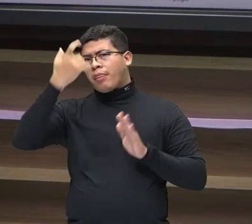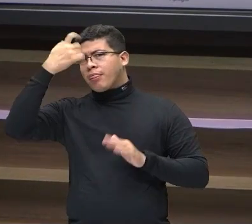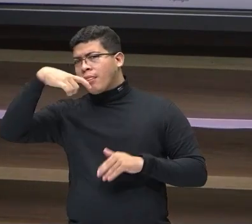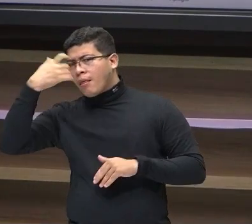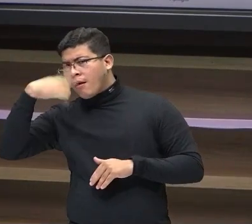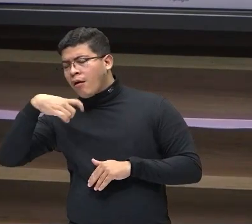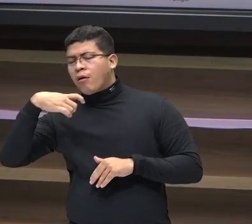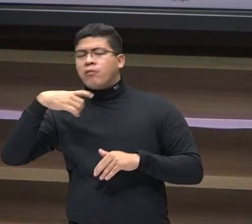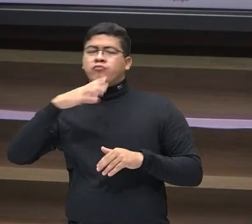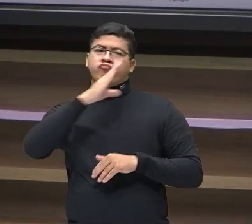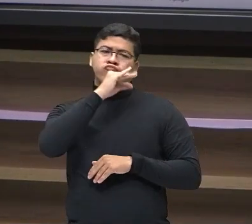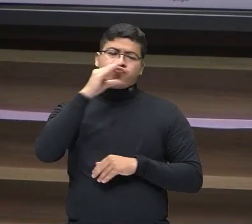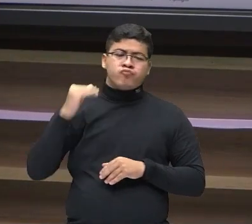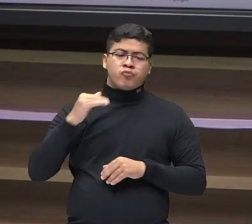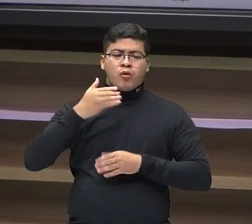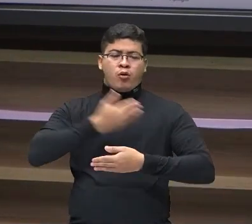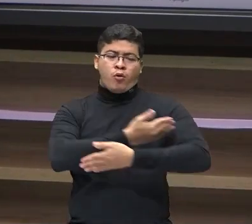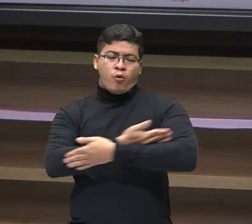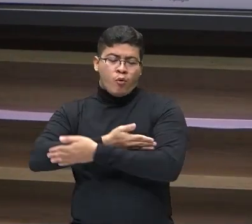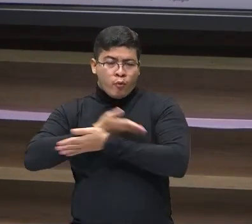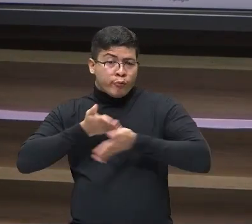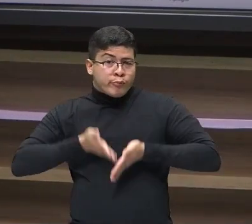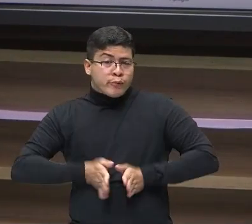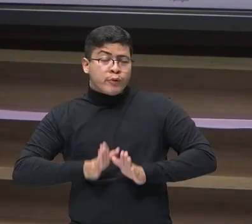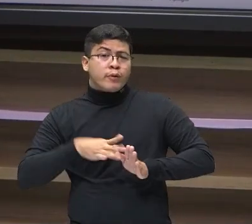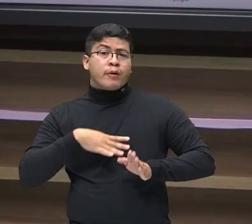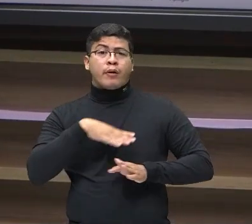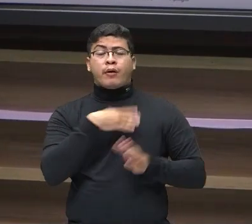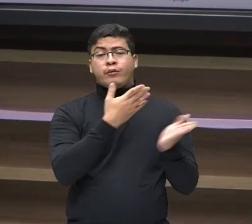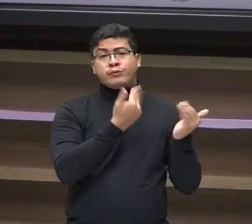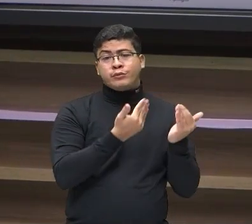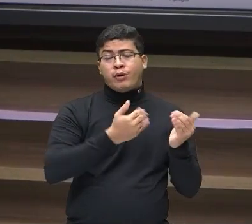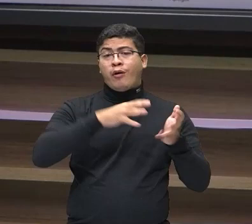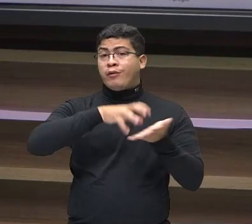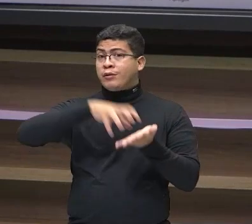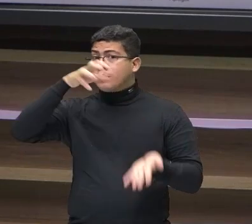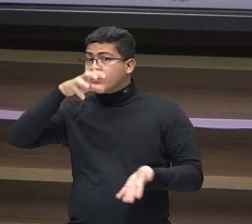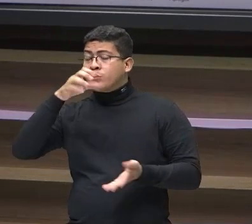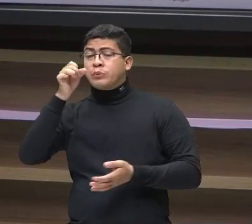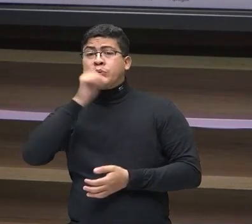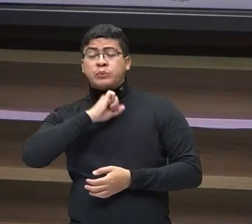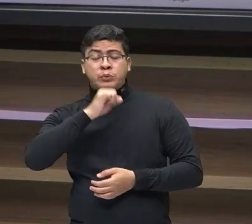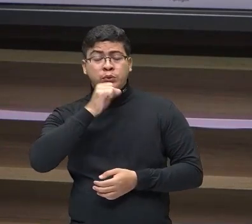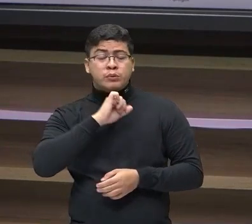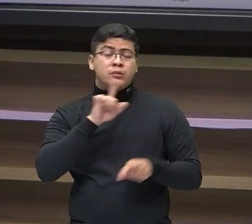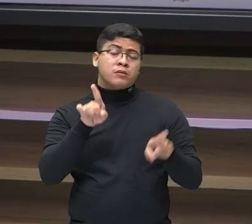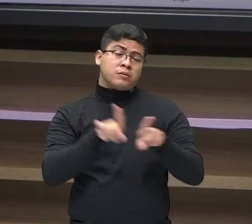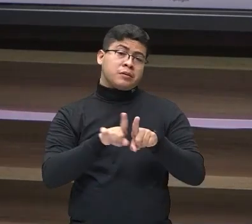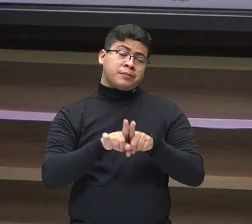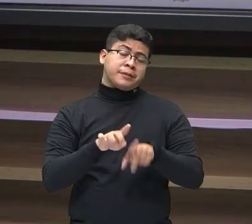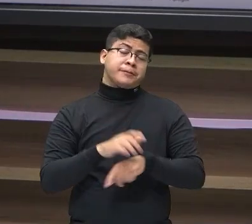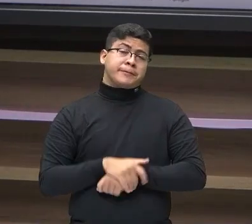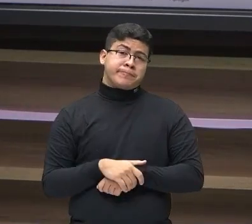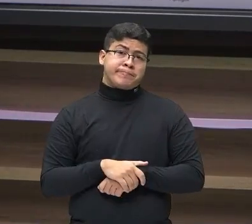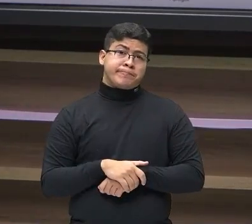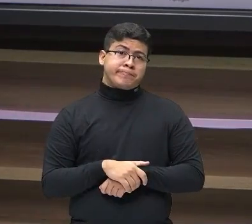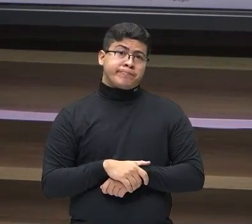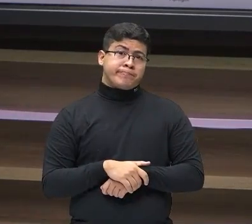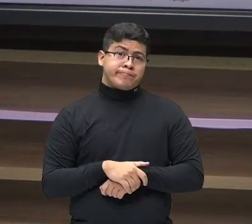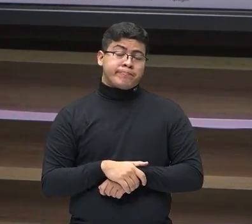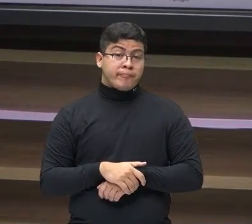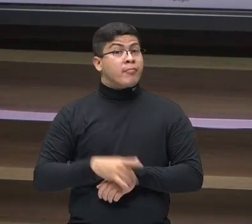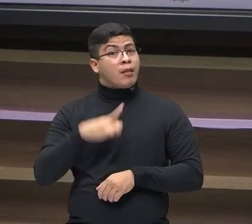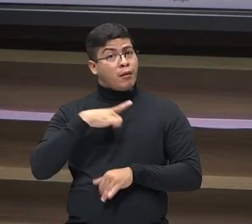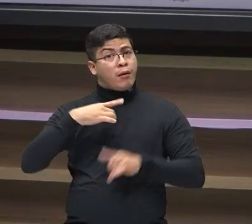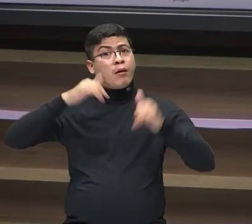fase infantil, recém-nascido, criança, adolescentes também tem vacinas específicas e na fase adulta. E as